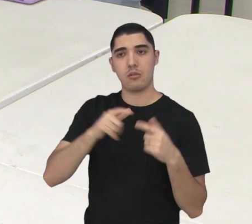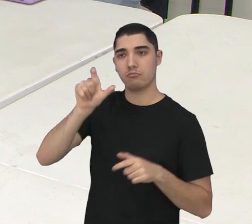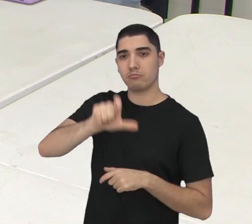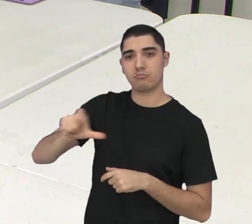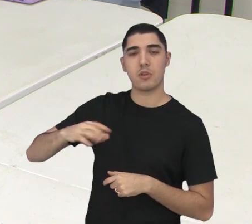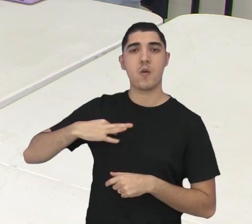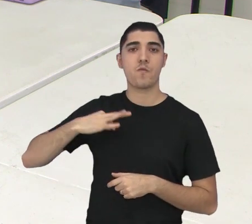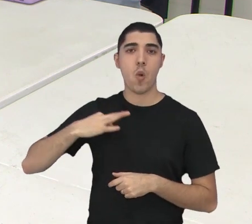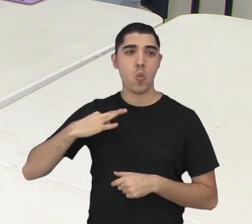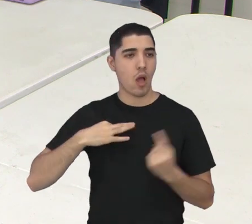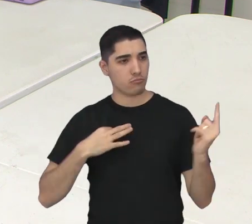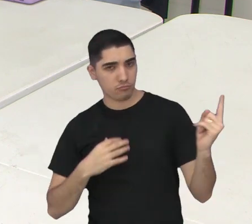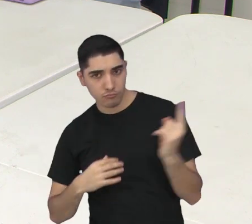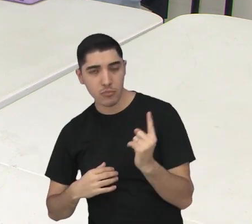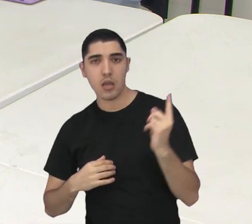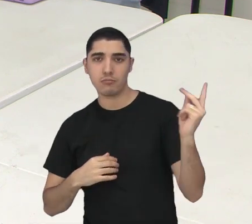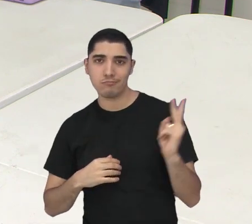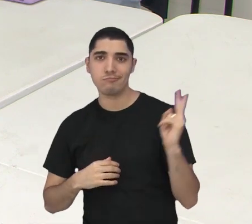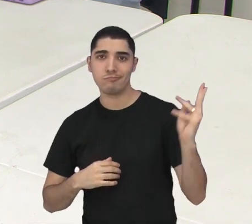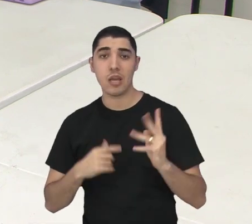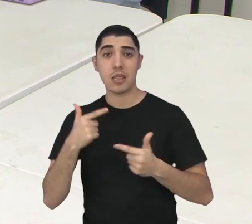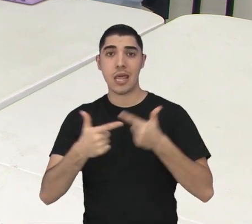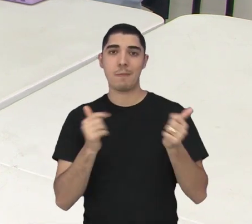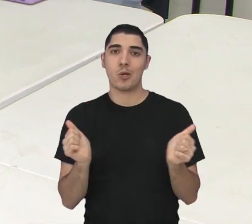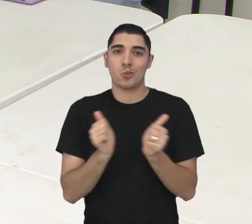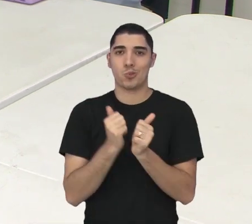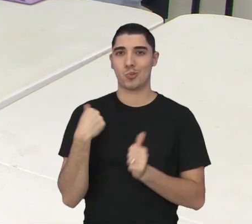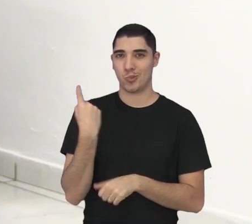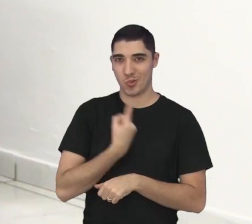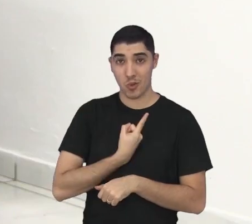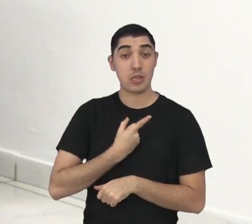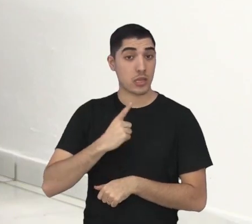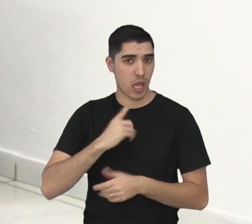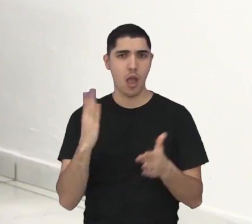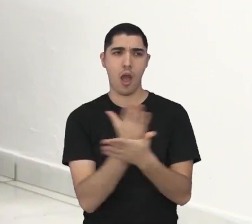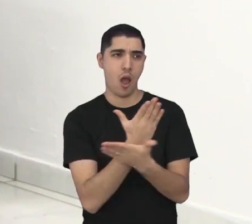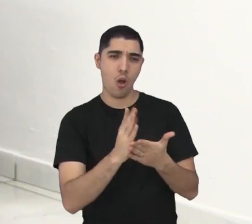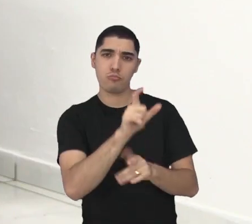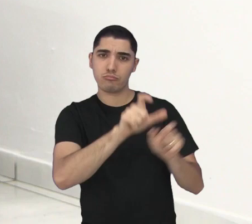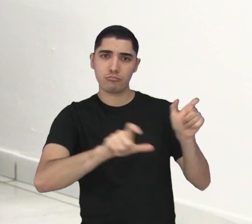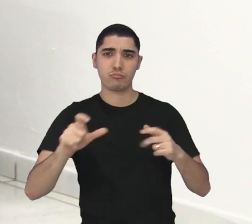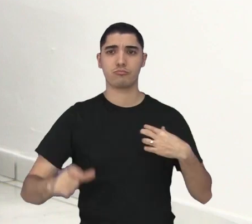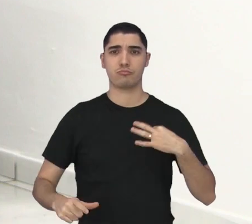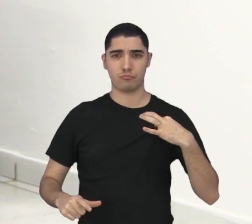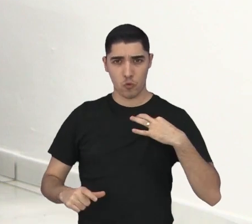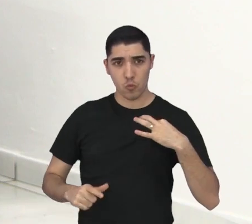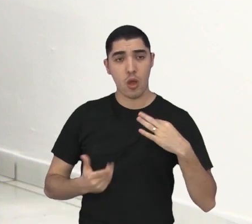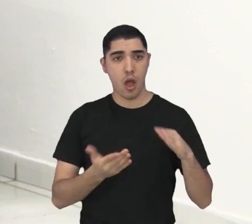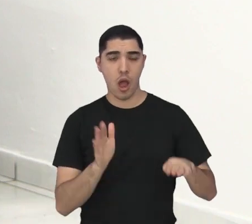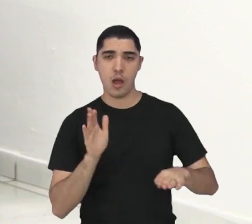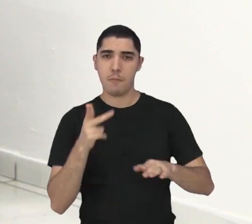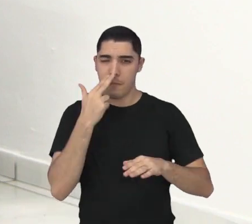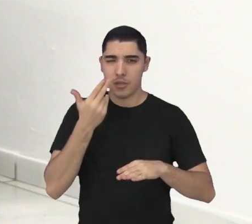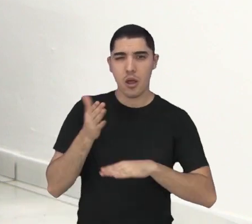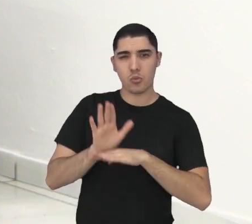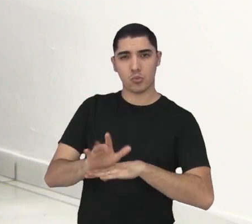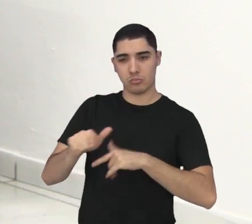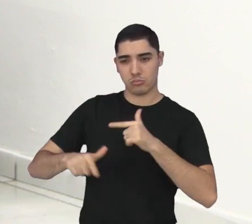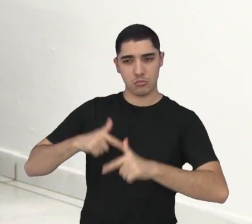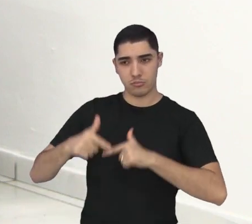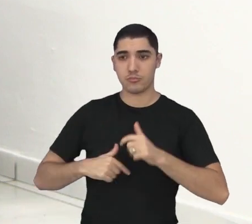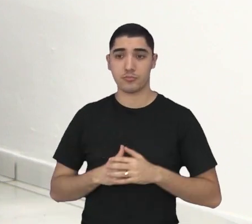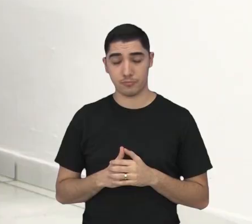também pelos voluntários que vêm aqui e trabalham com a gente aqui, que nós temos alguns voluntários que nos ajudam dentro